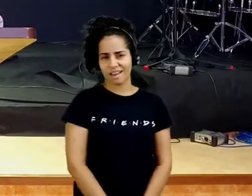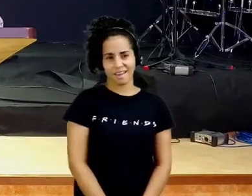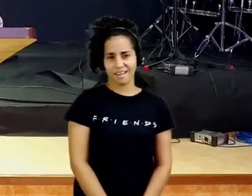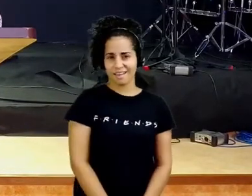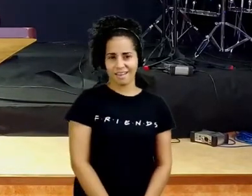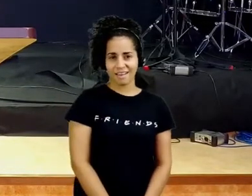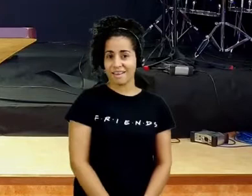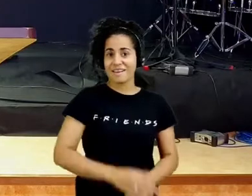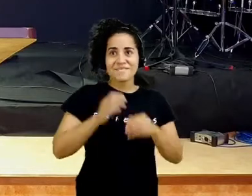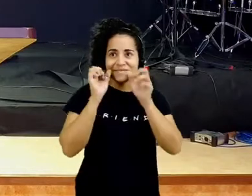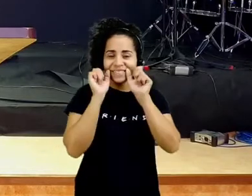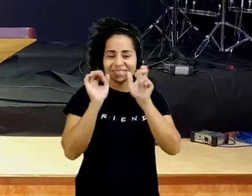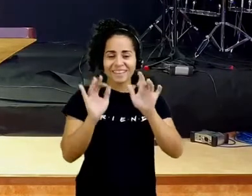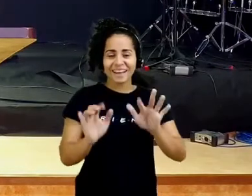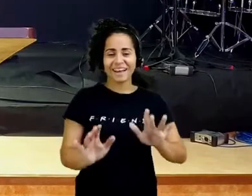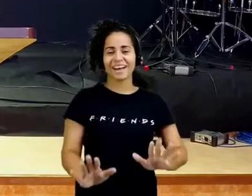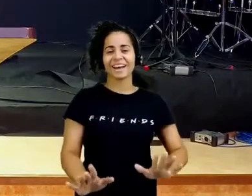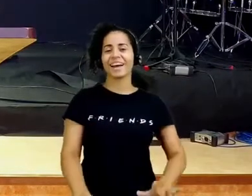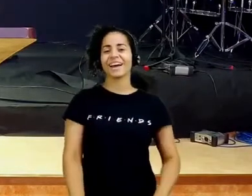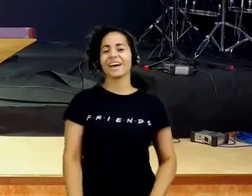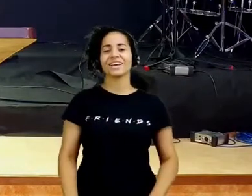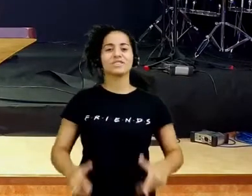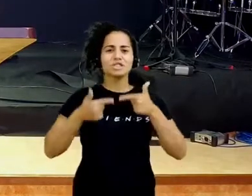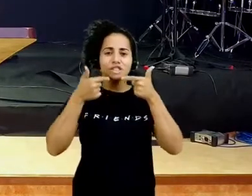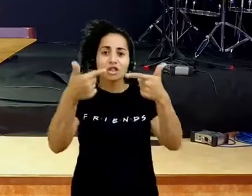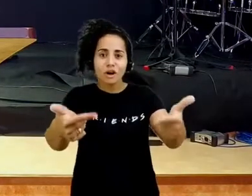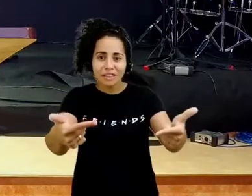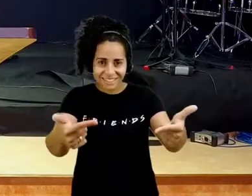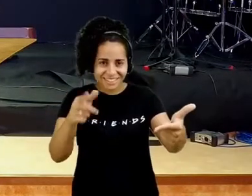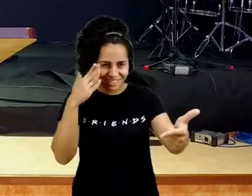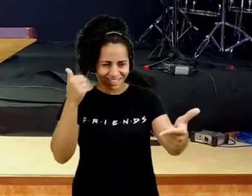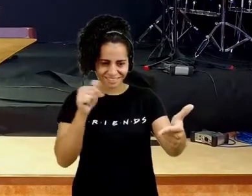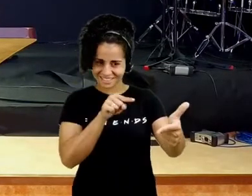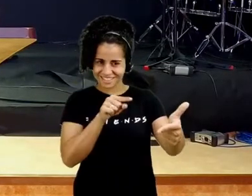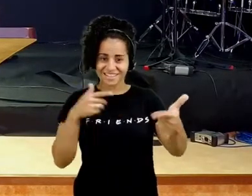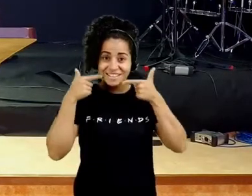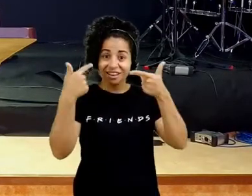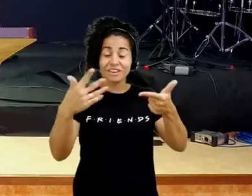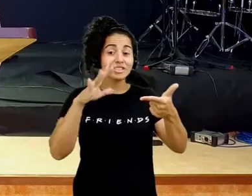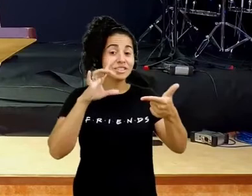somos abençoados com todas as sortes de bênçãos espirituais.